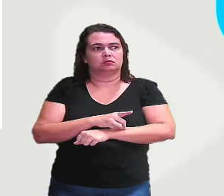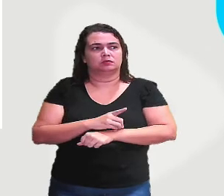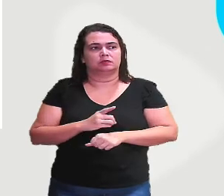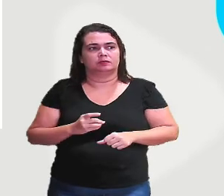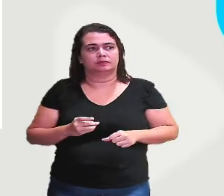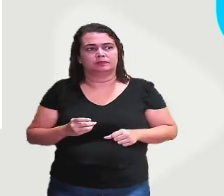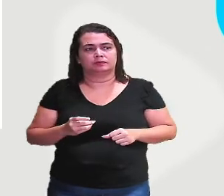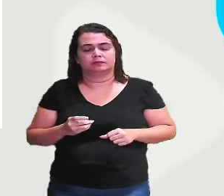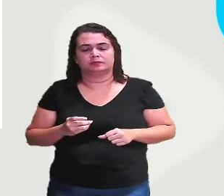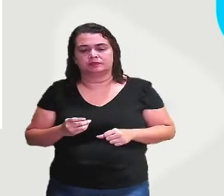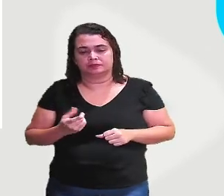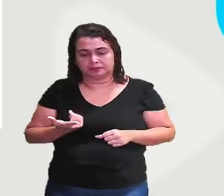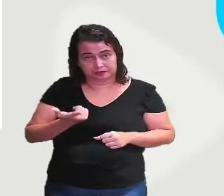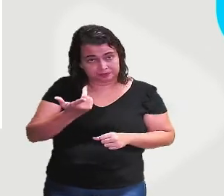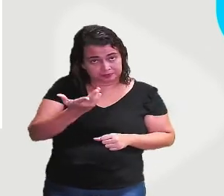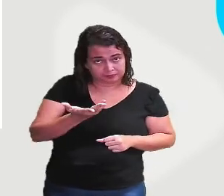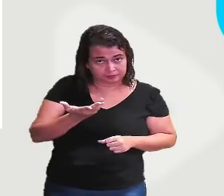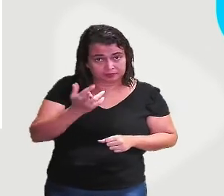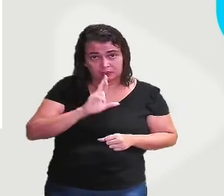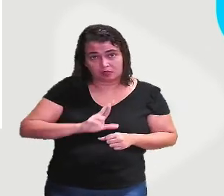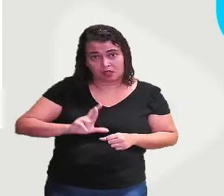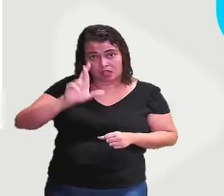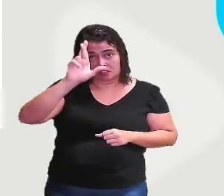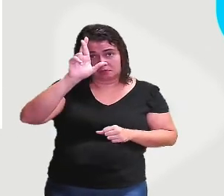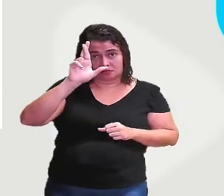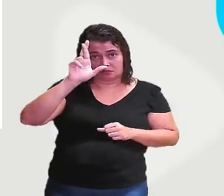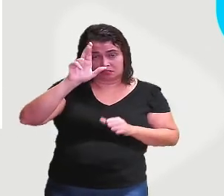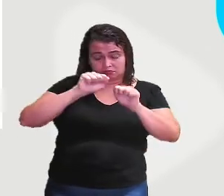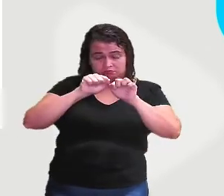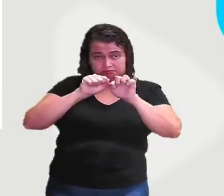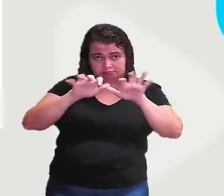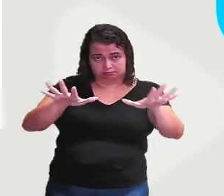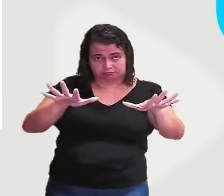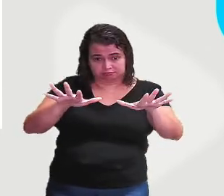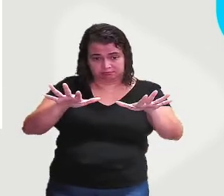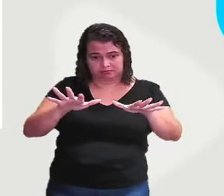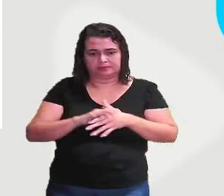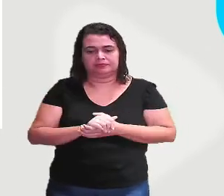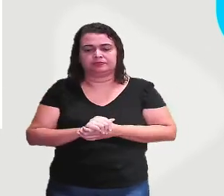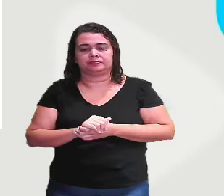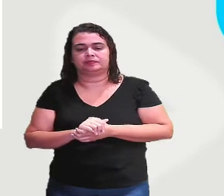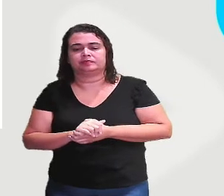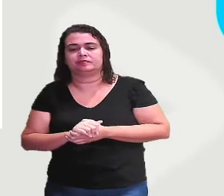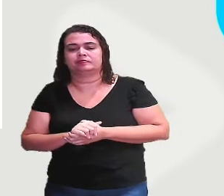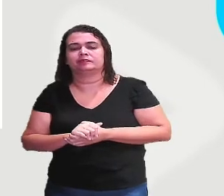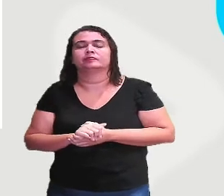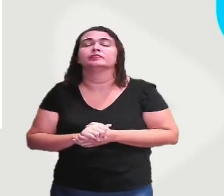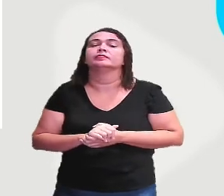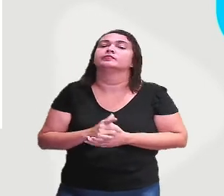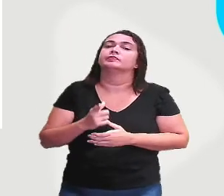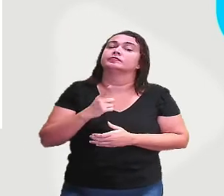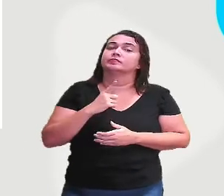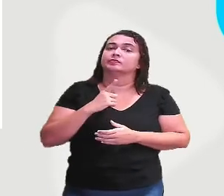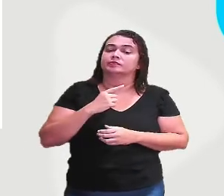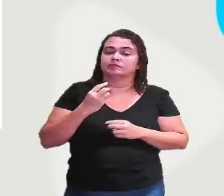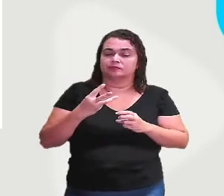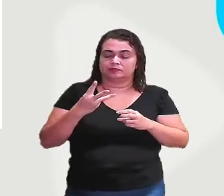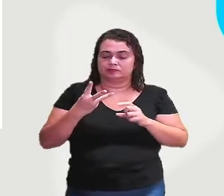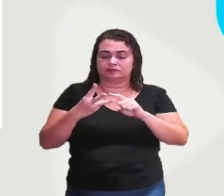que o vetor que transmite, que é o Aedes aegypti ou Aedes albopictus, dessas 3 doenças. E aí a gente tem ali,